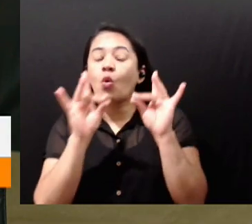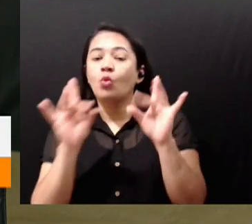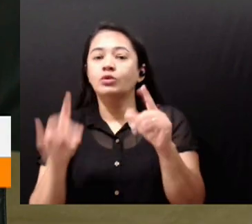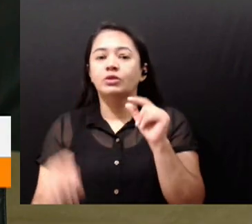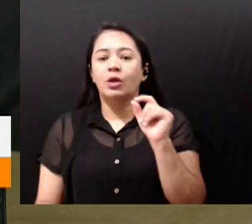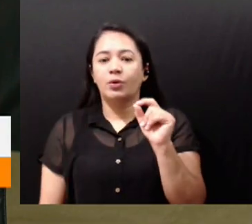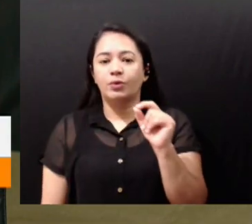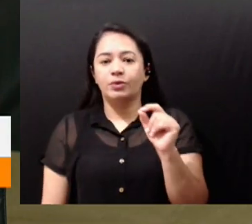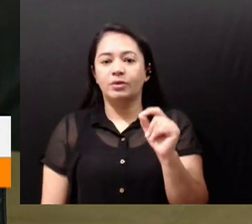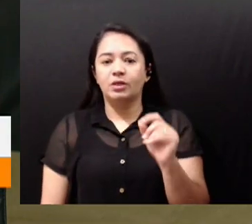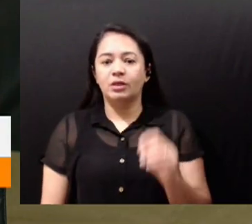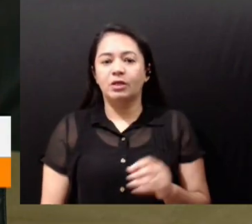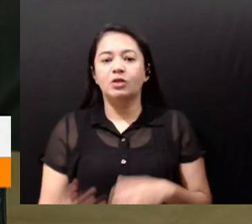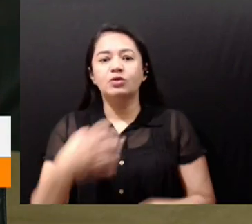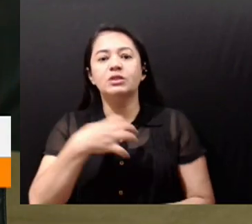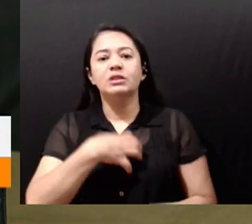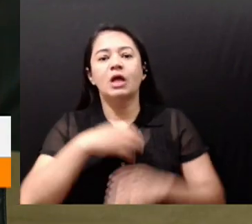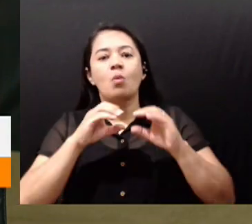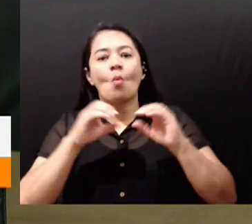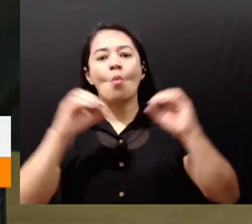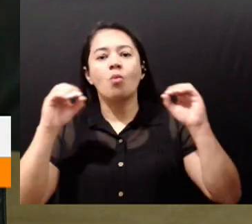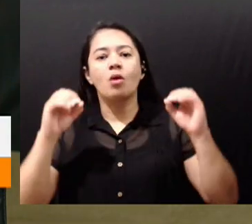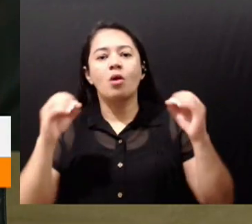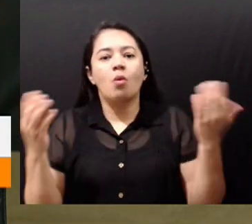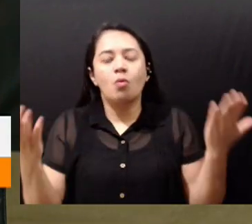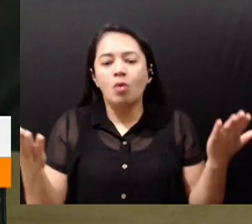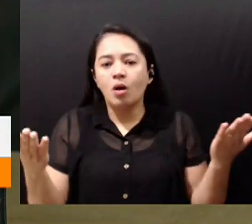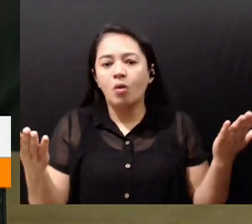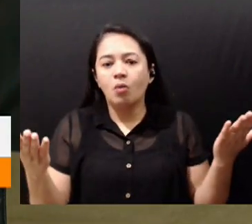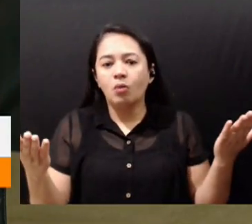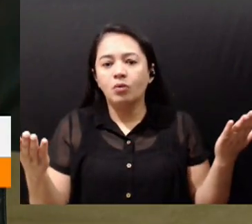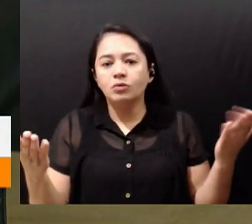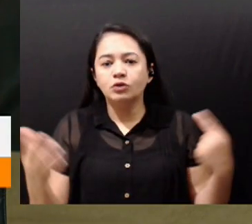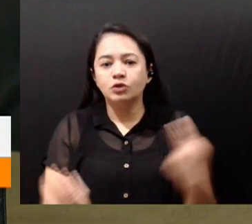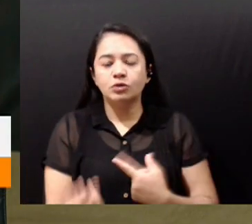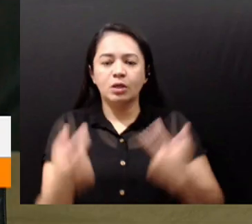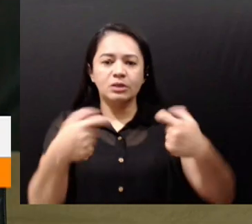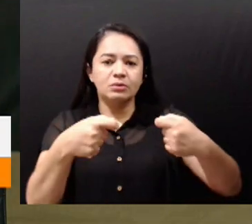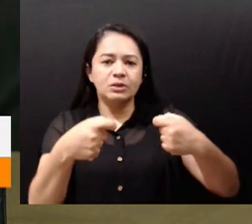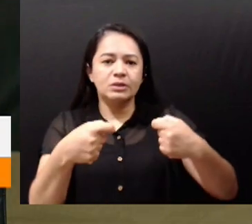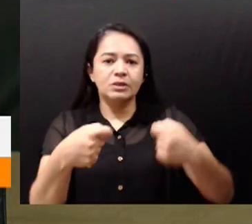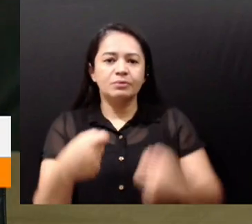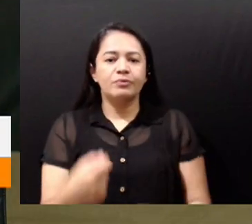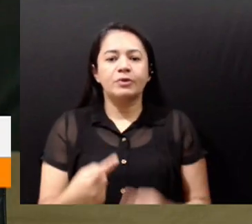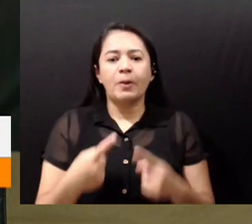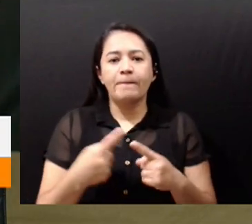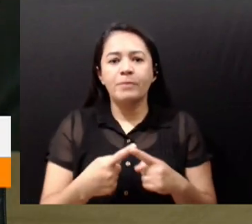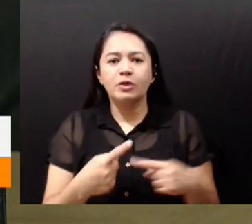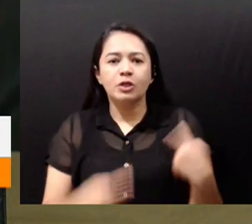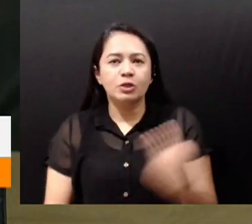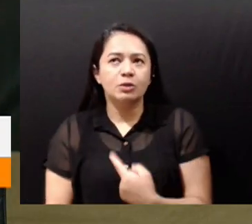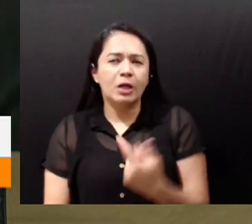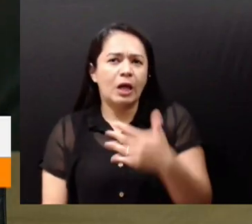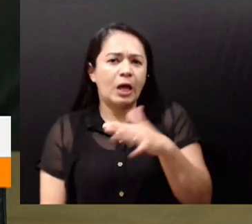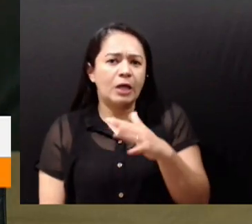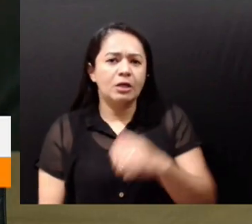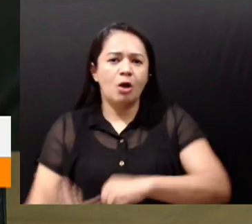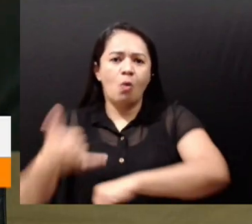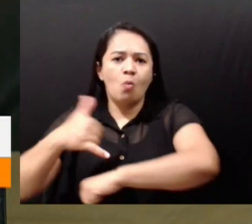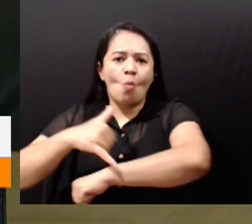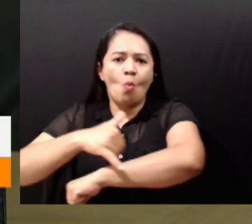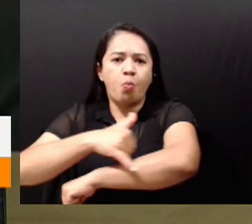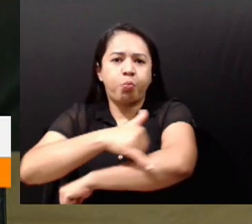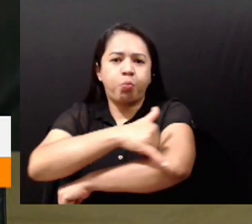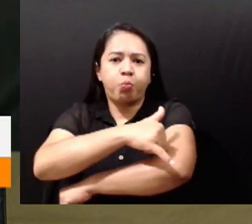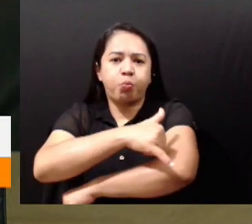falta preencher aí? Qual é o espaço que a gente precisa preencher? Por que a gente, às vezes, engorda mesmo